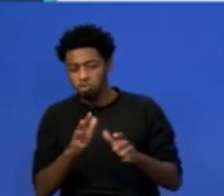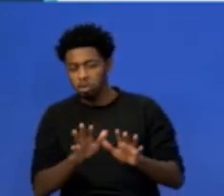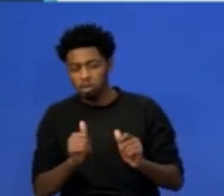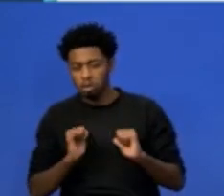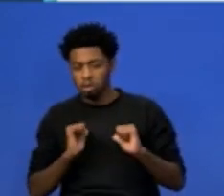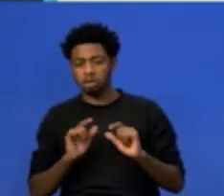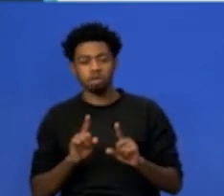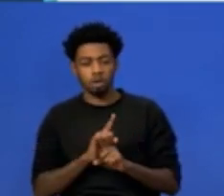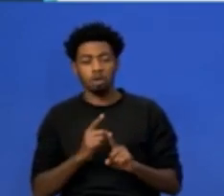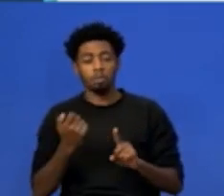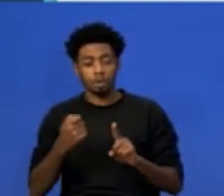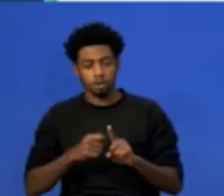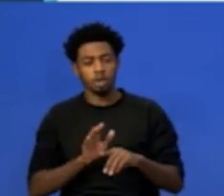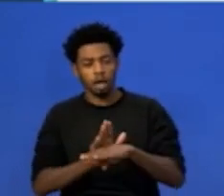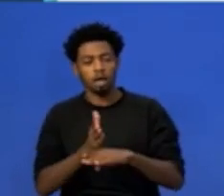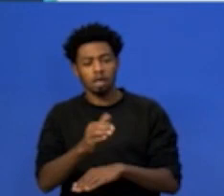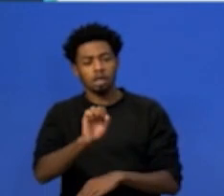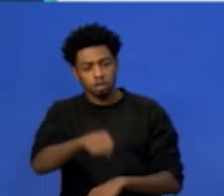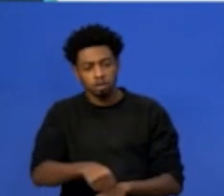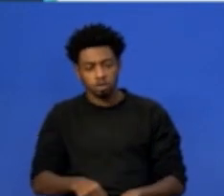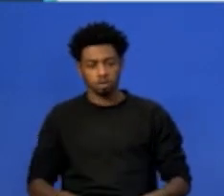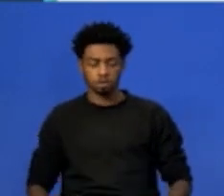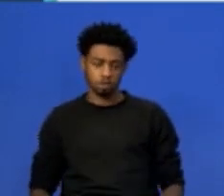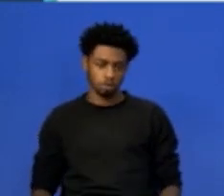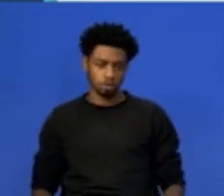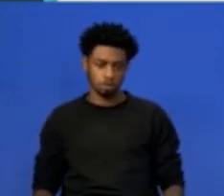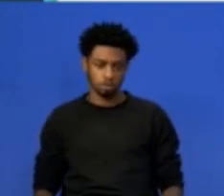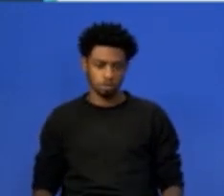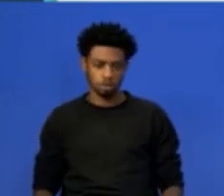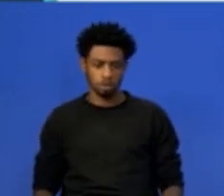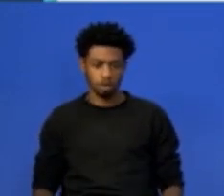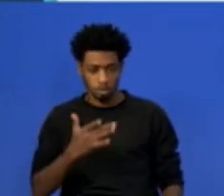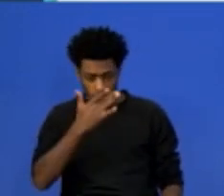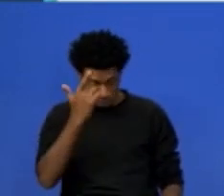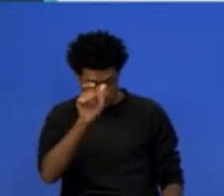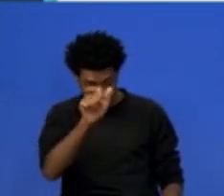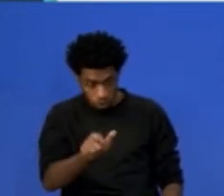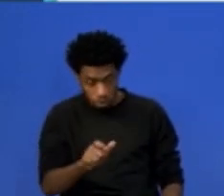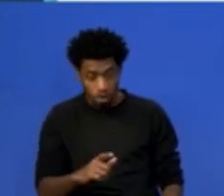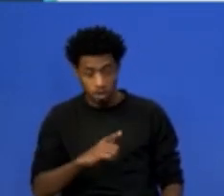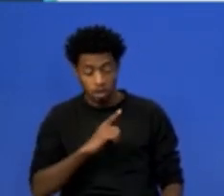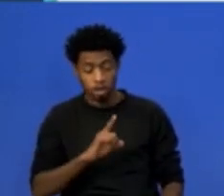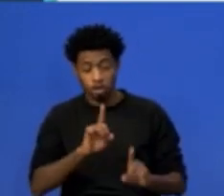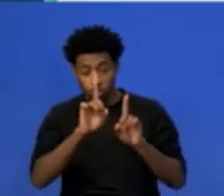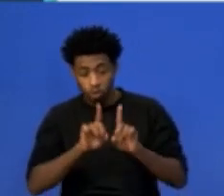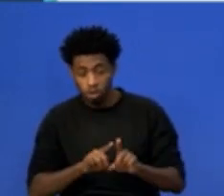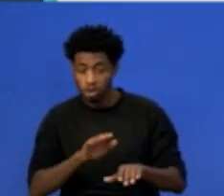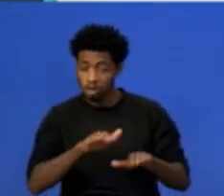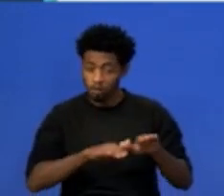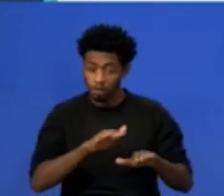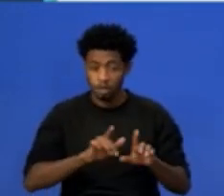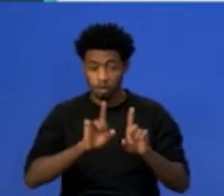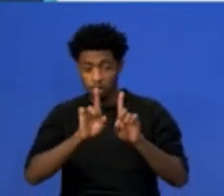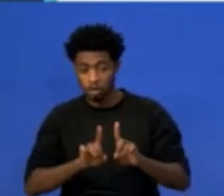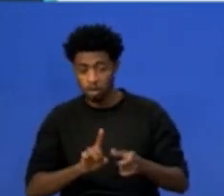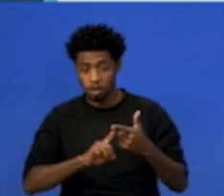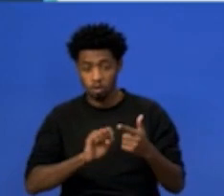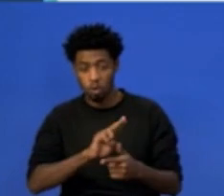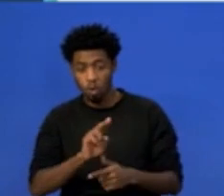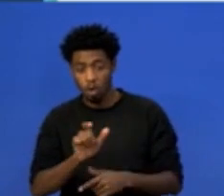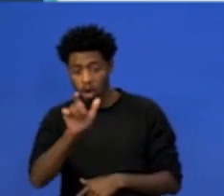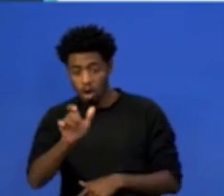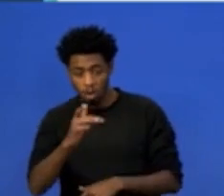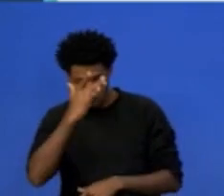eles devem aceitar doentes portadores de algumas doenças ou lesões que